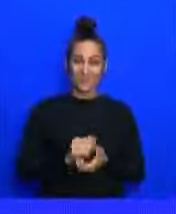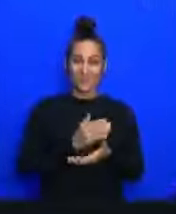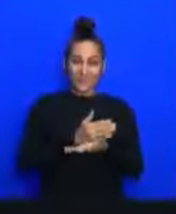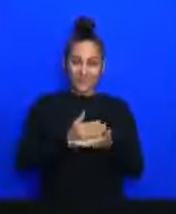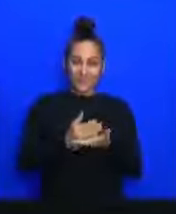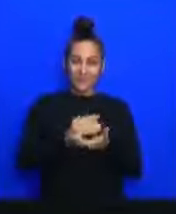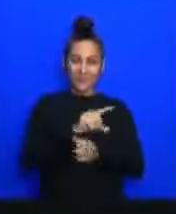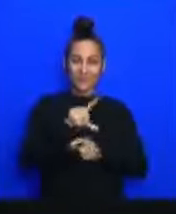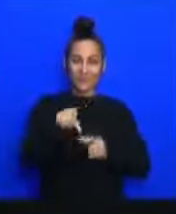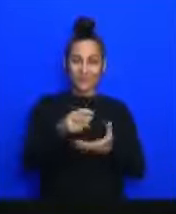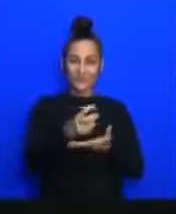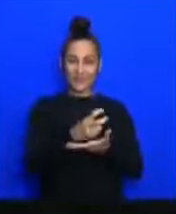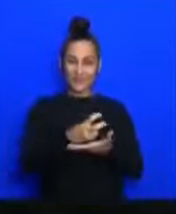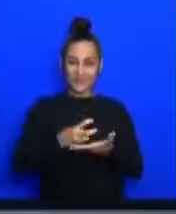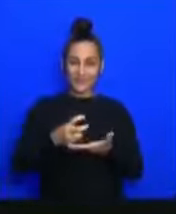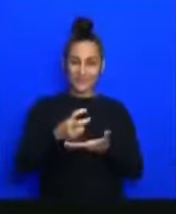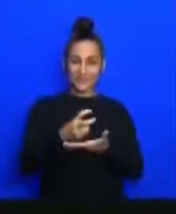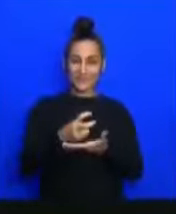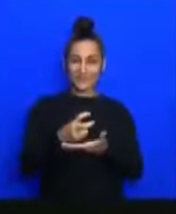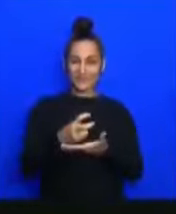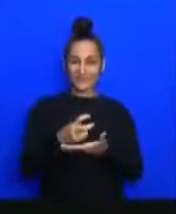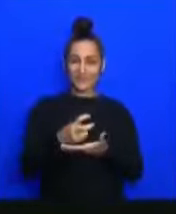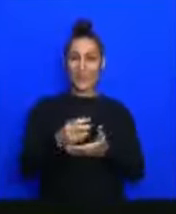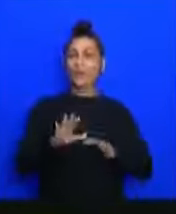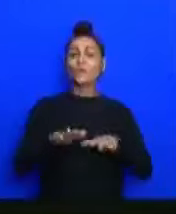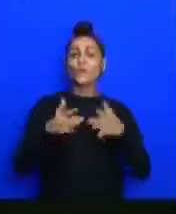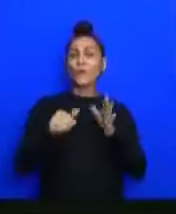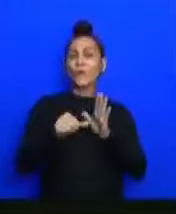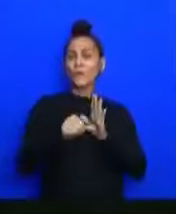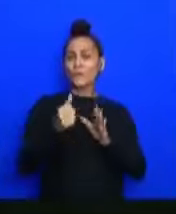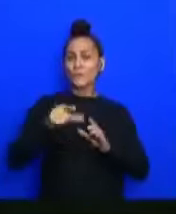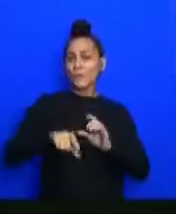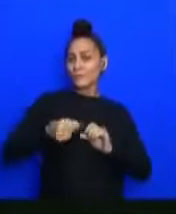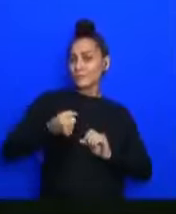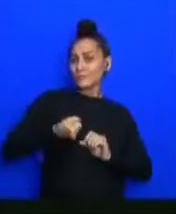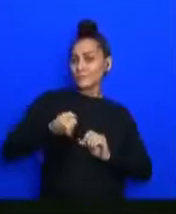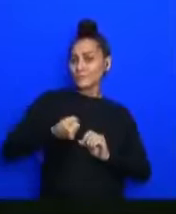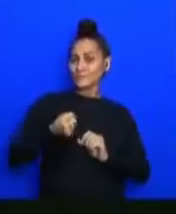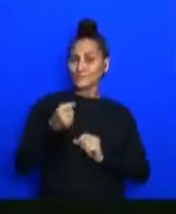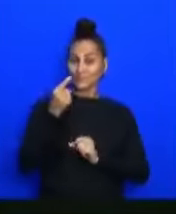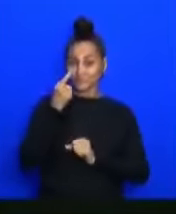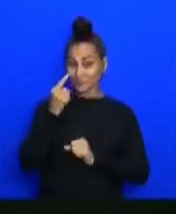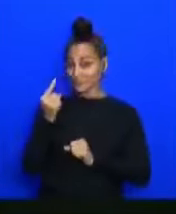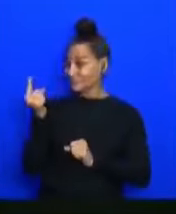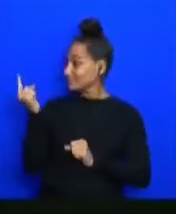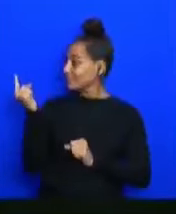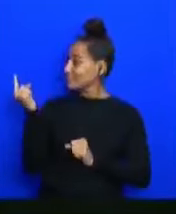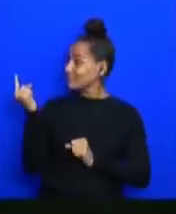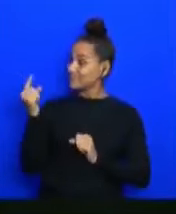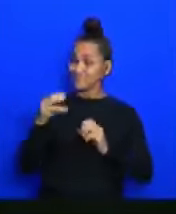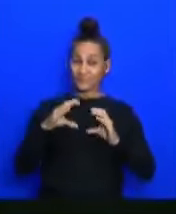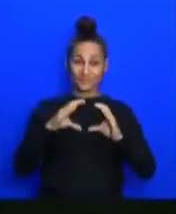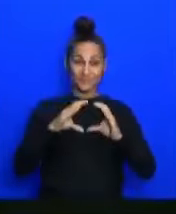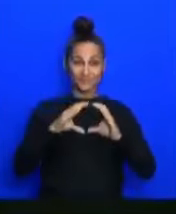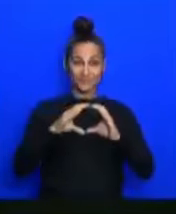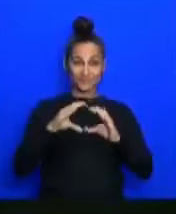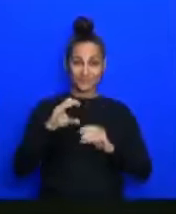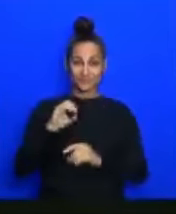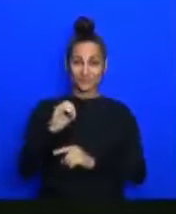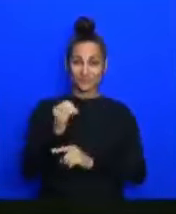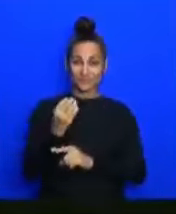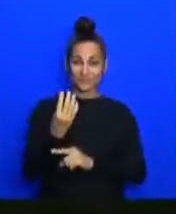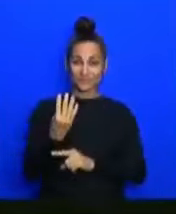Está começando o sorteio da Kina. Qual será o primeiro número sorteado? Vem chegando, bola sorteada 04,